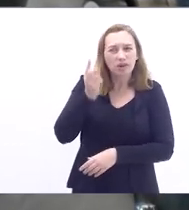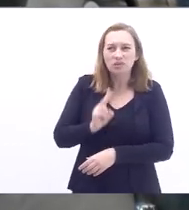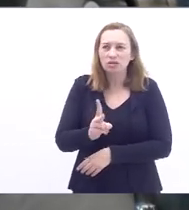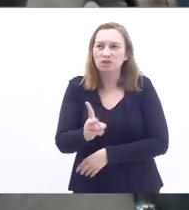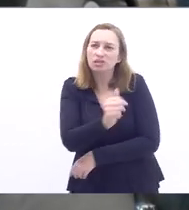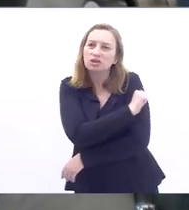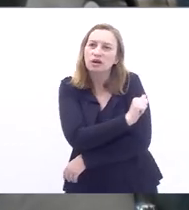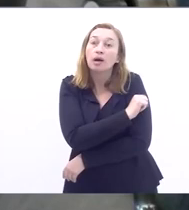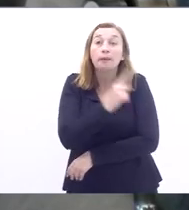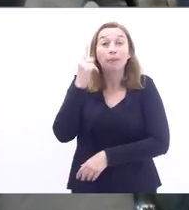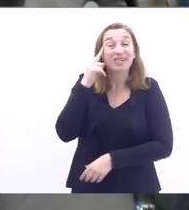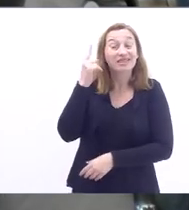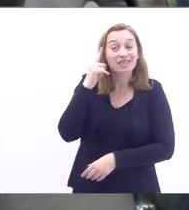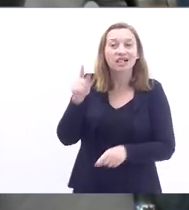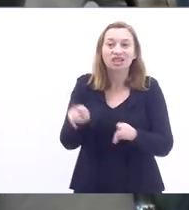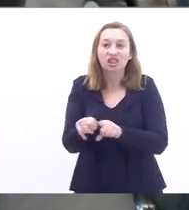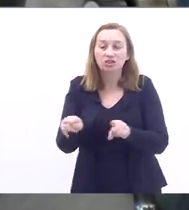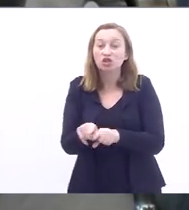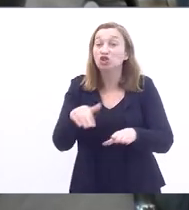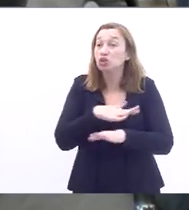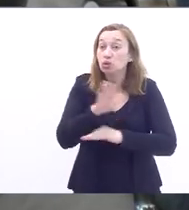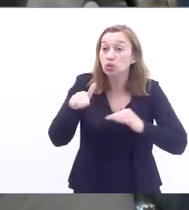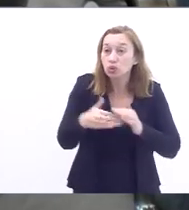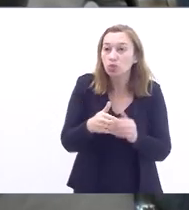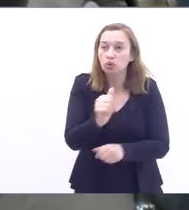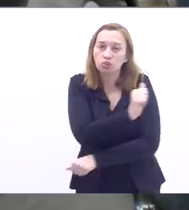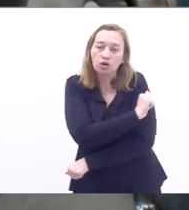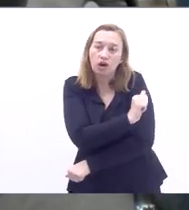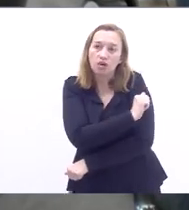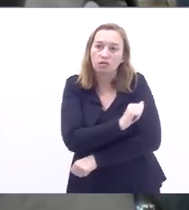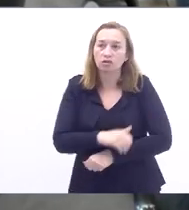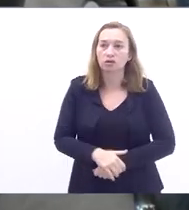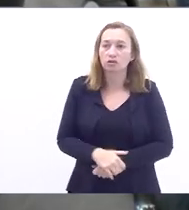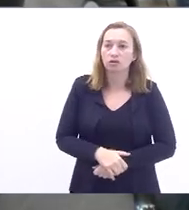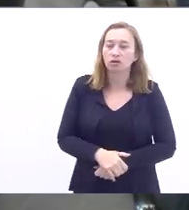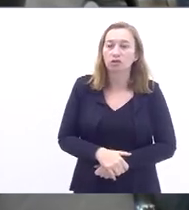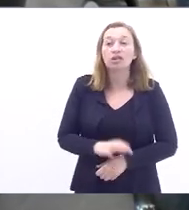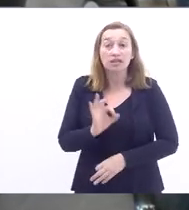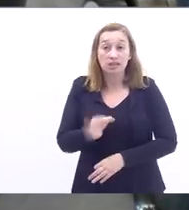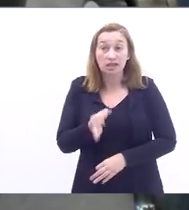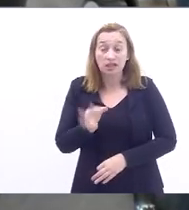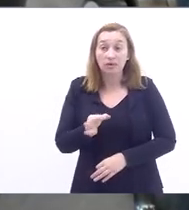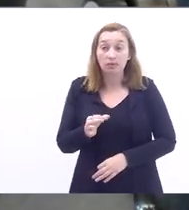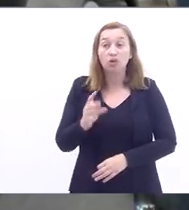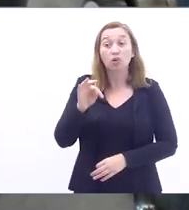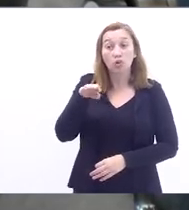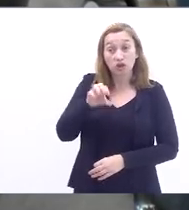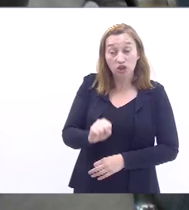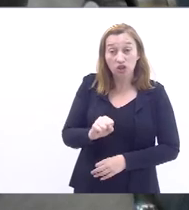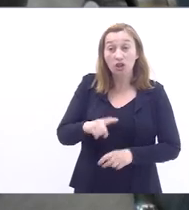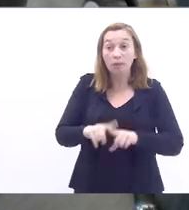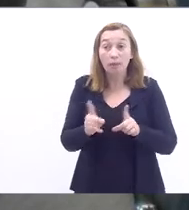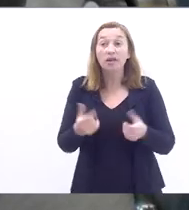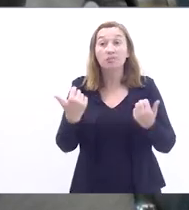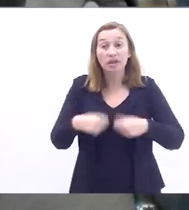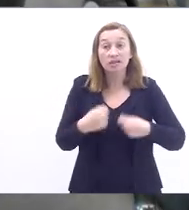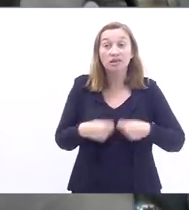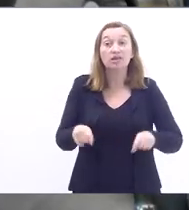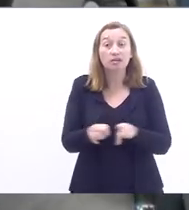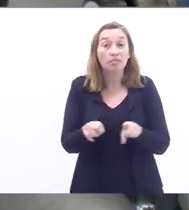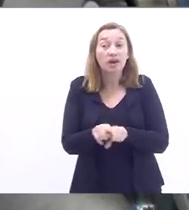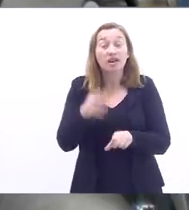permanência estudantil a gente precisa pensar na permanência de todos os estudantes né obviamente dos cotistas como a gente tá aqui mas a gente precisa